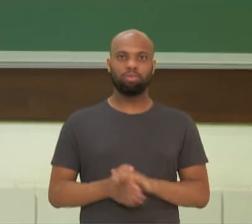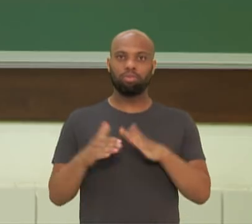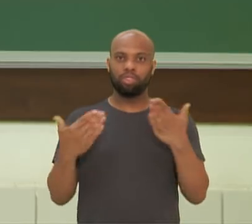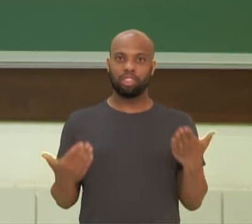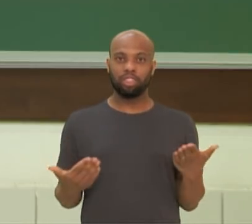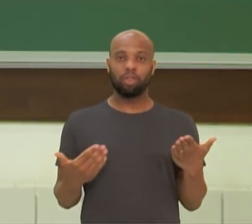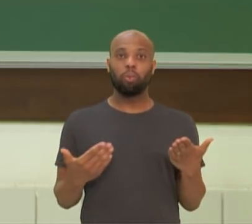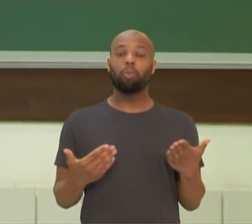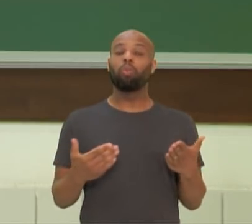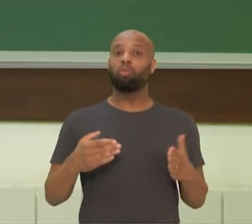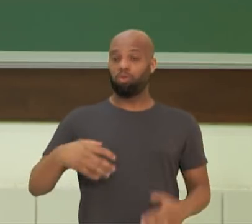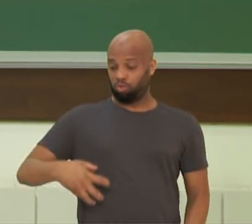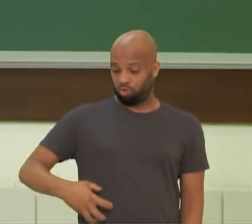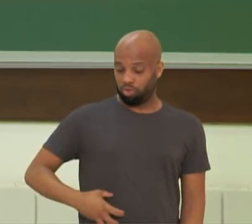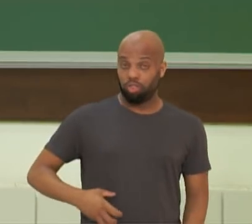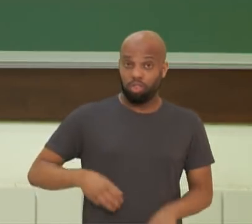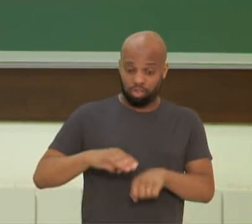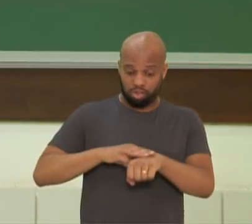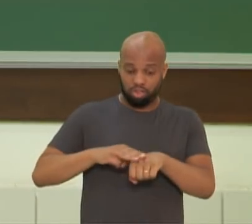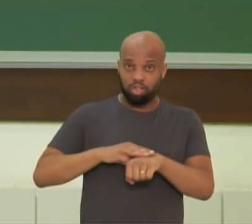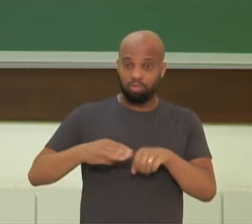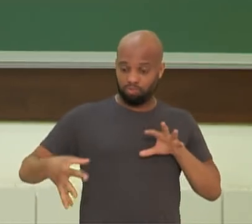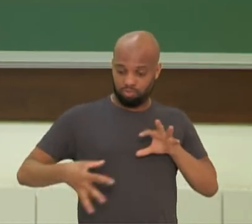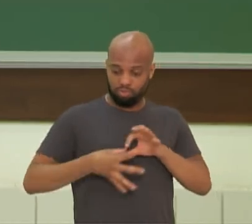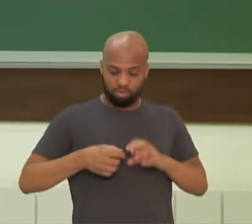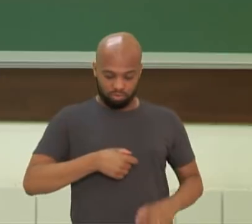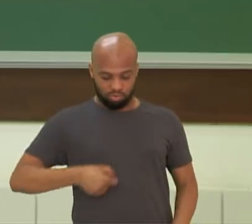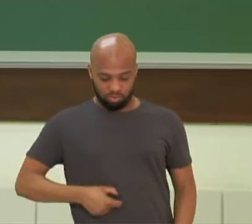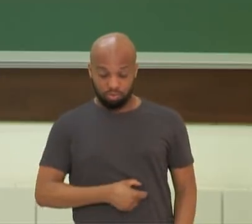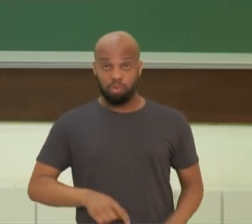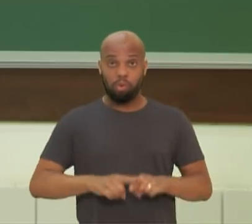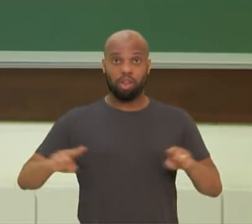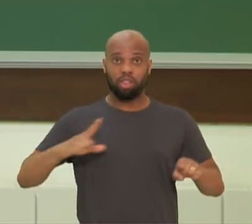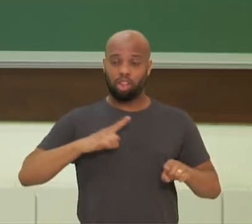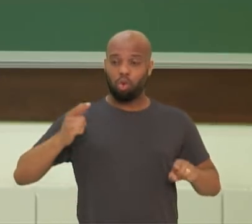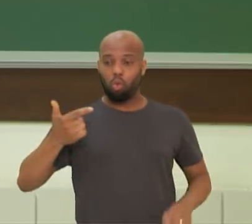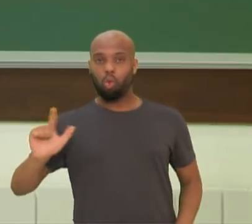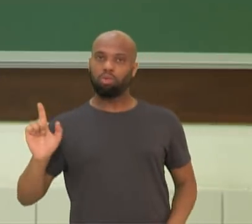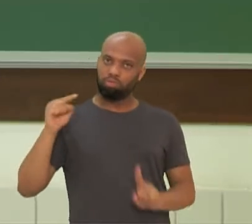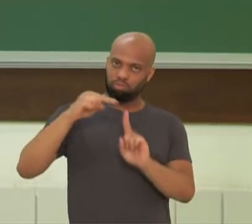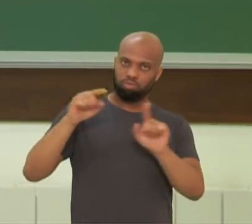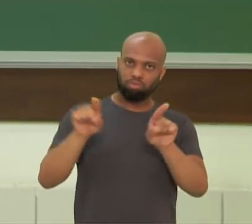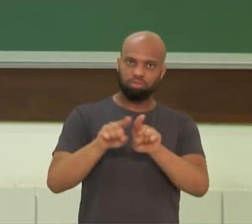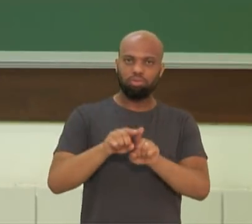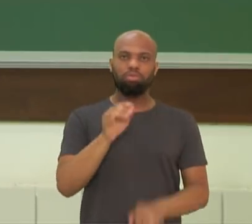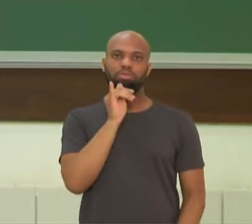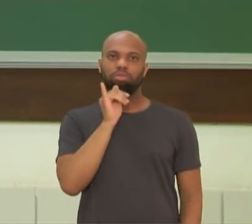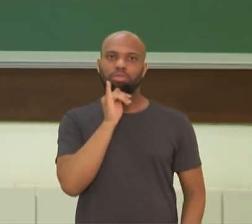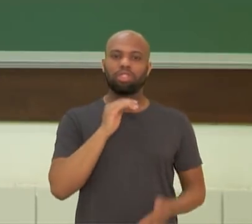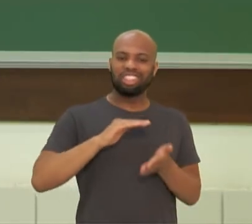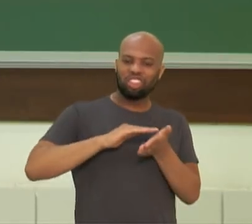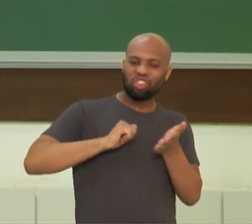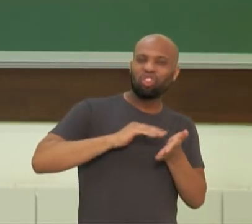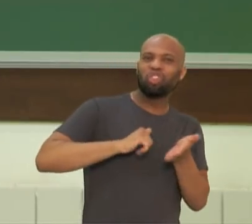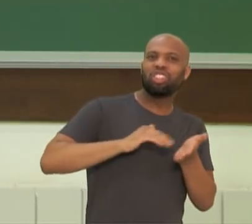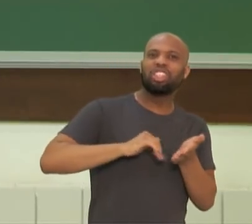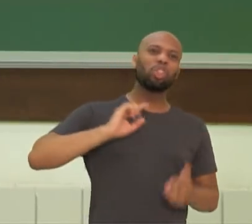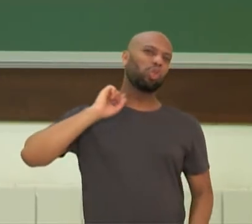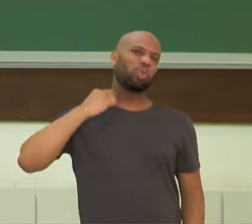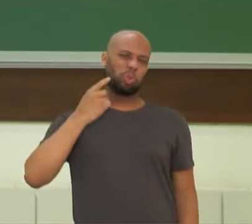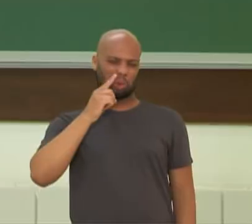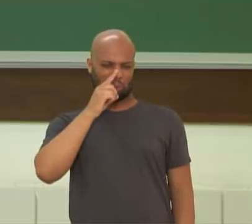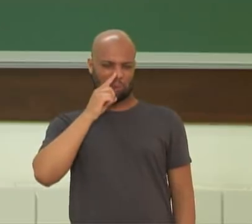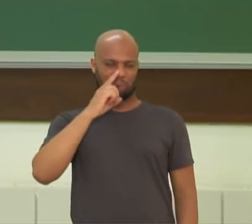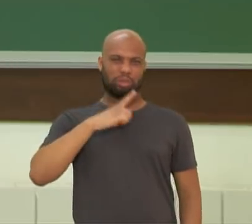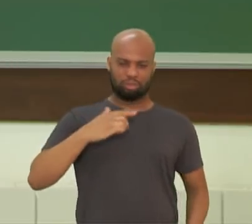Então, além dessa parte digestória, o fígado tem outras funções, como por exemplo, eliminar substâncias tóxicas